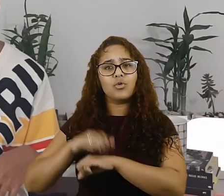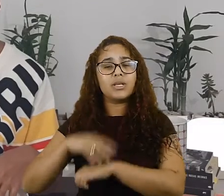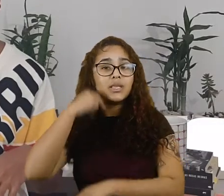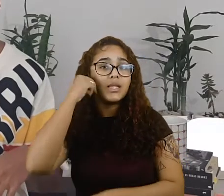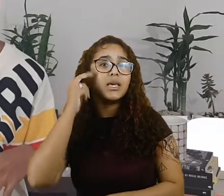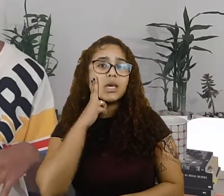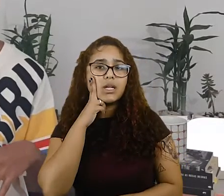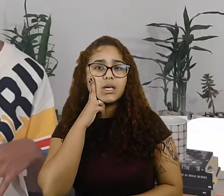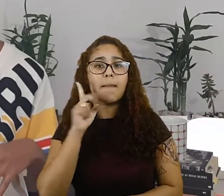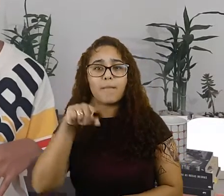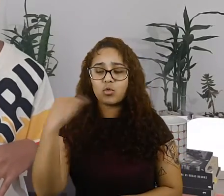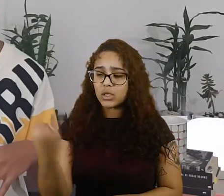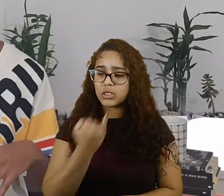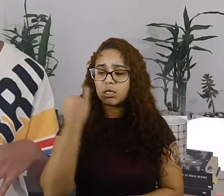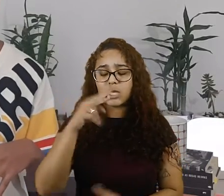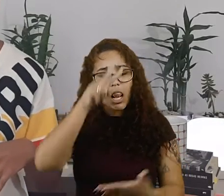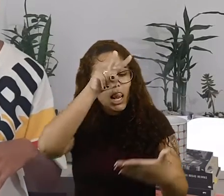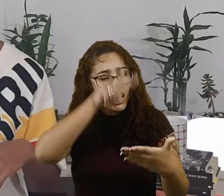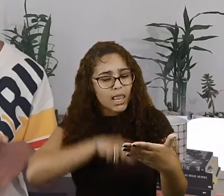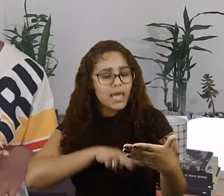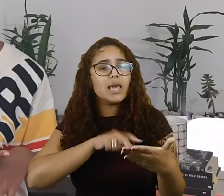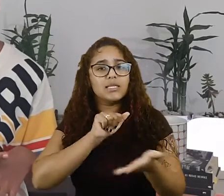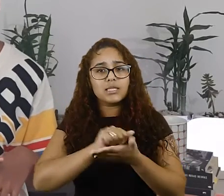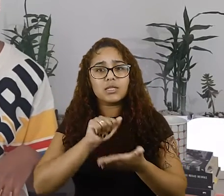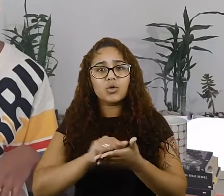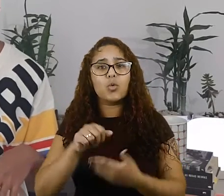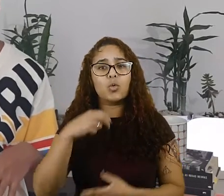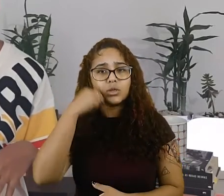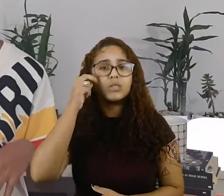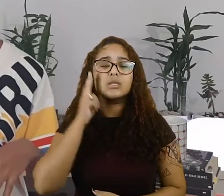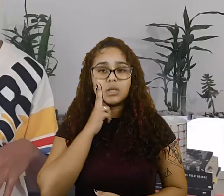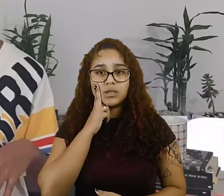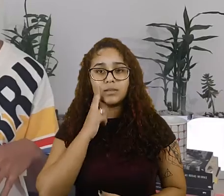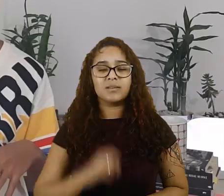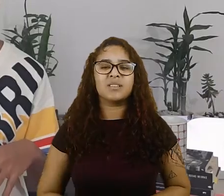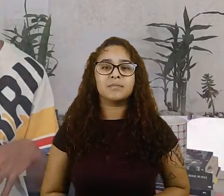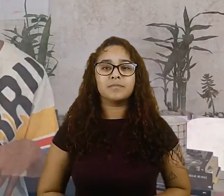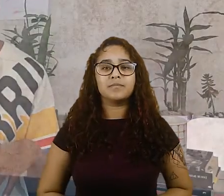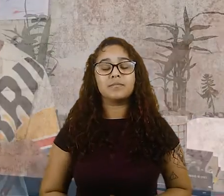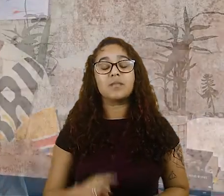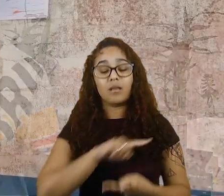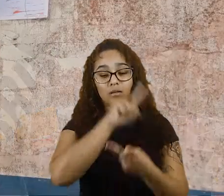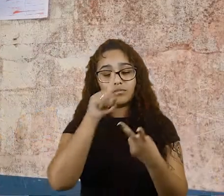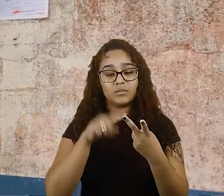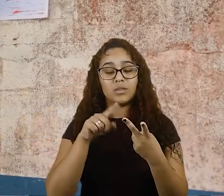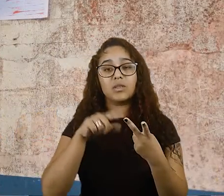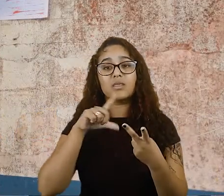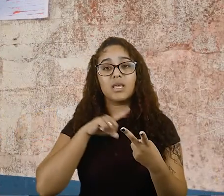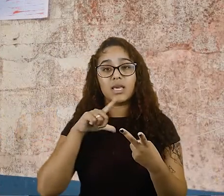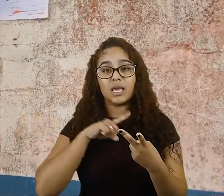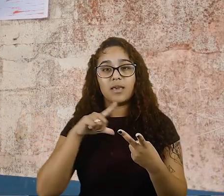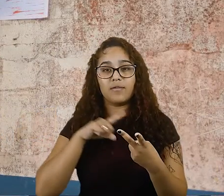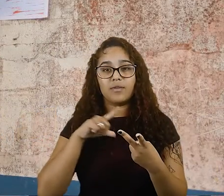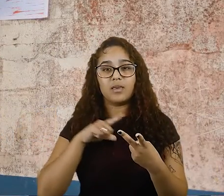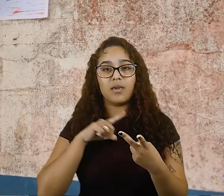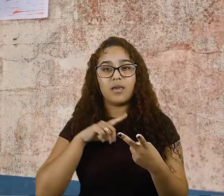autoria negra, sobre a importância de ler escritoras negras. E depois fizemos